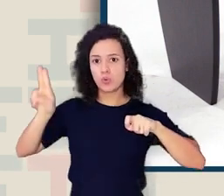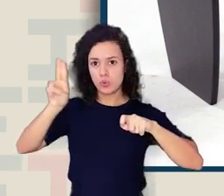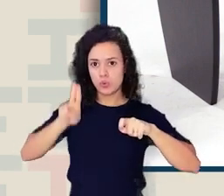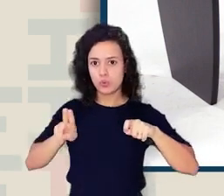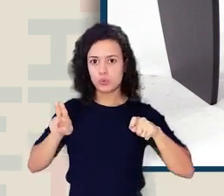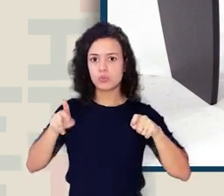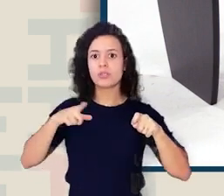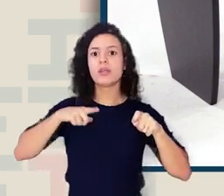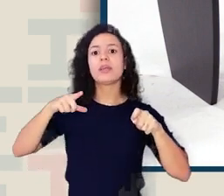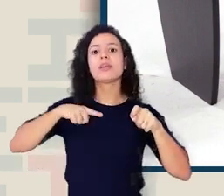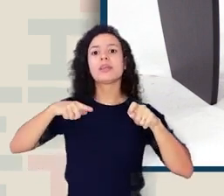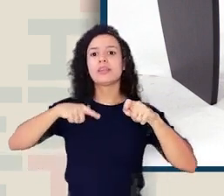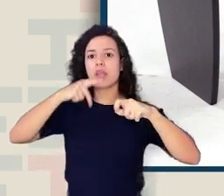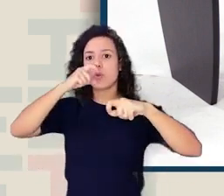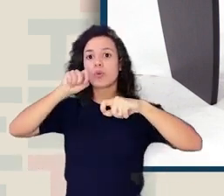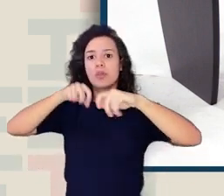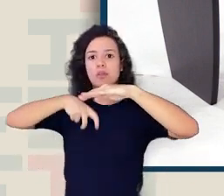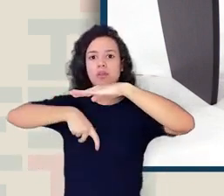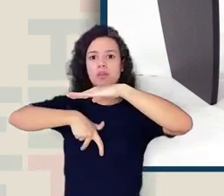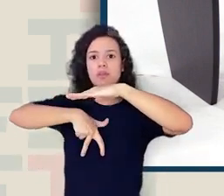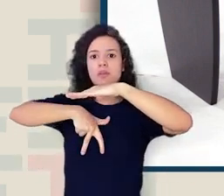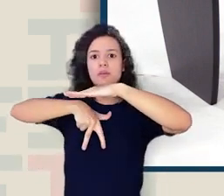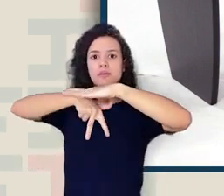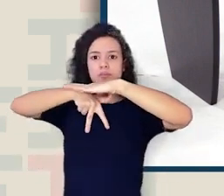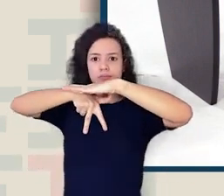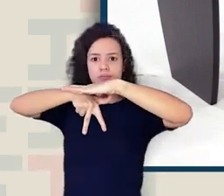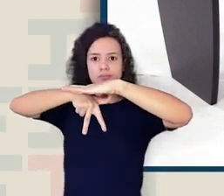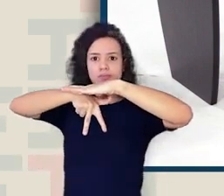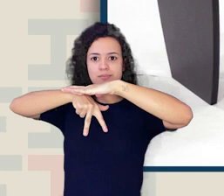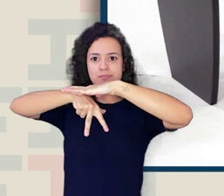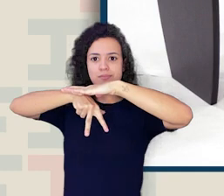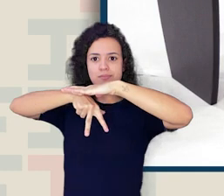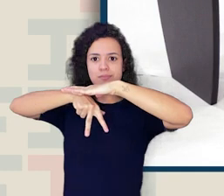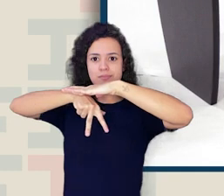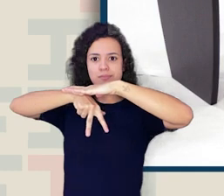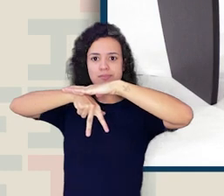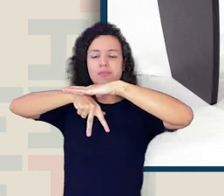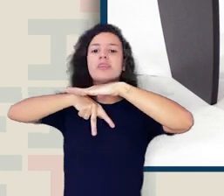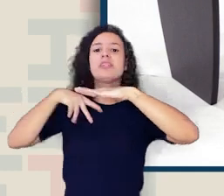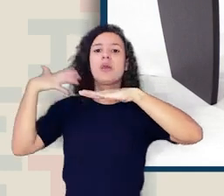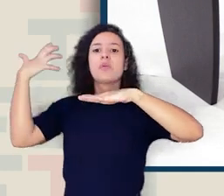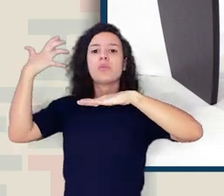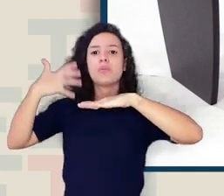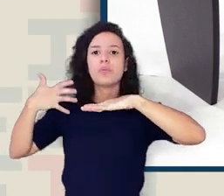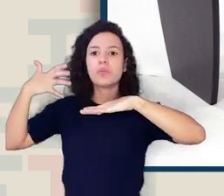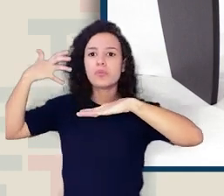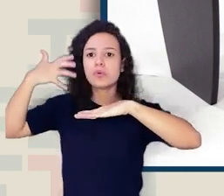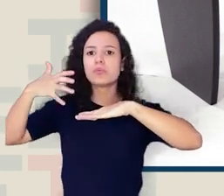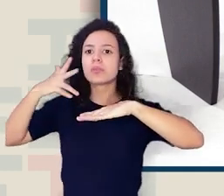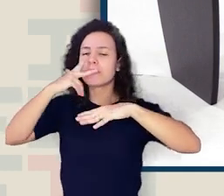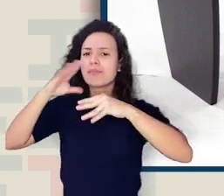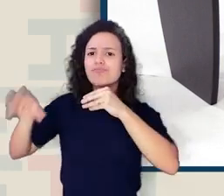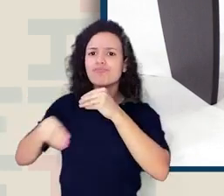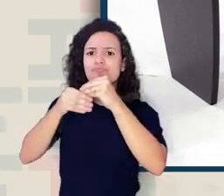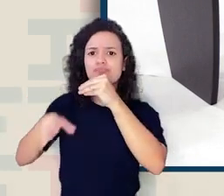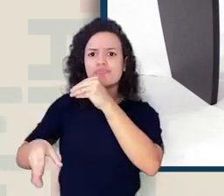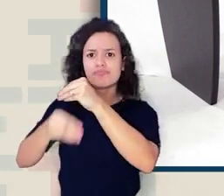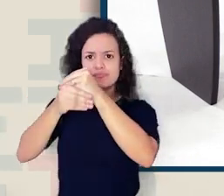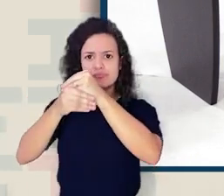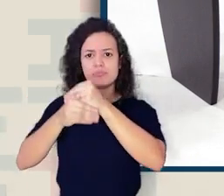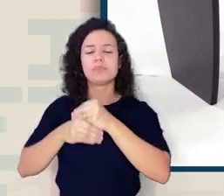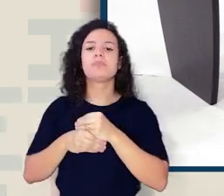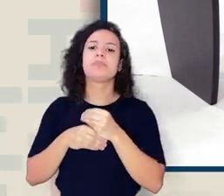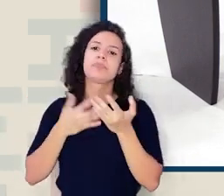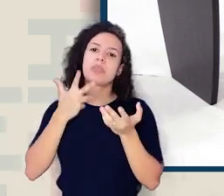está fazendo a utilização da caixa com esteira, que vai nos permitir fazer um sentido musical de